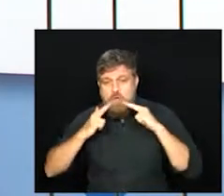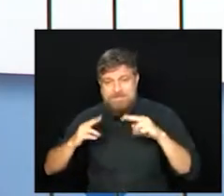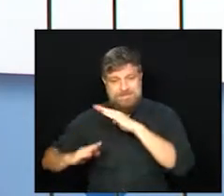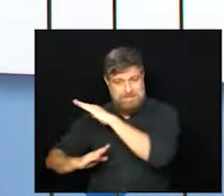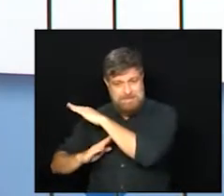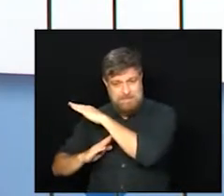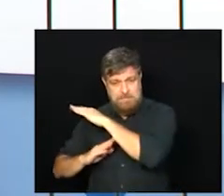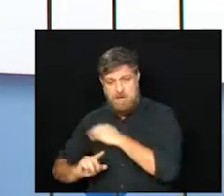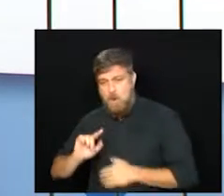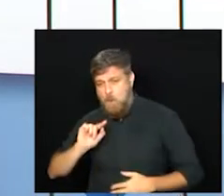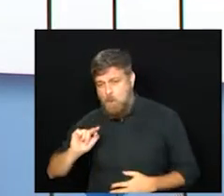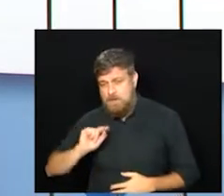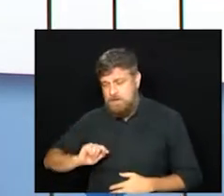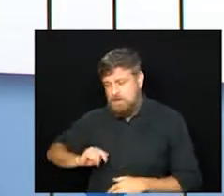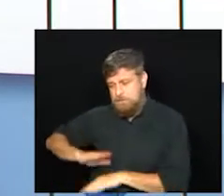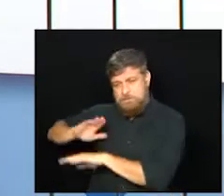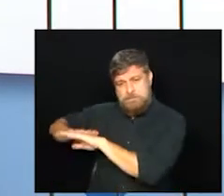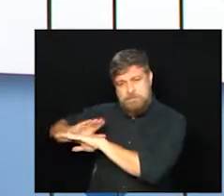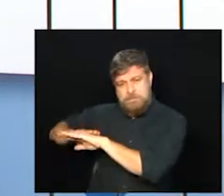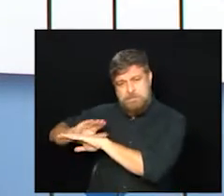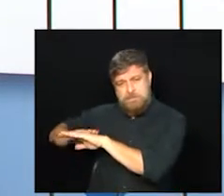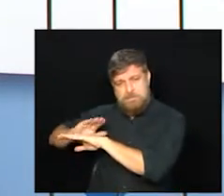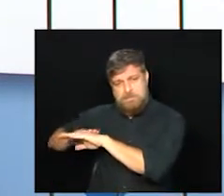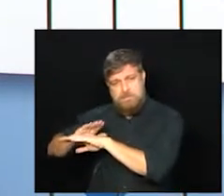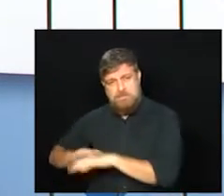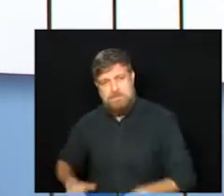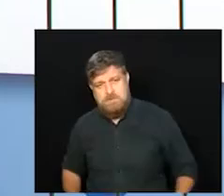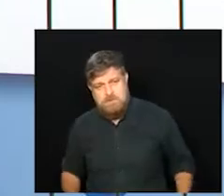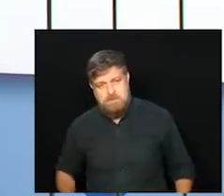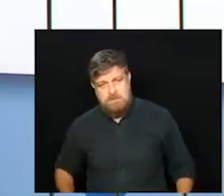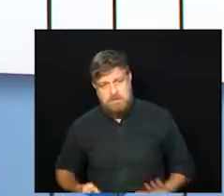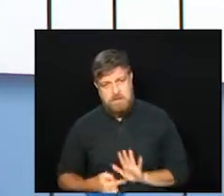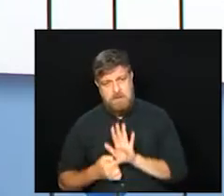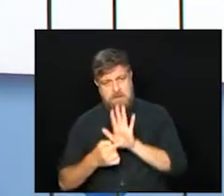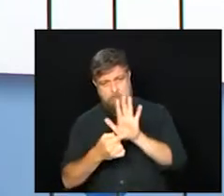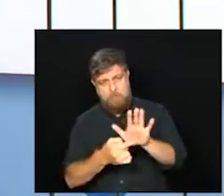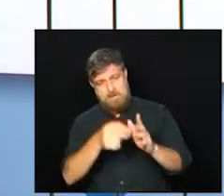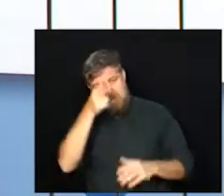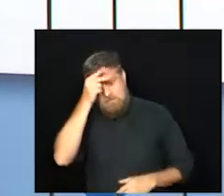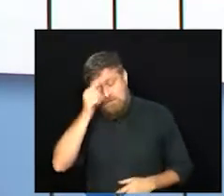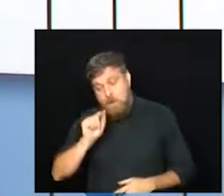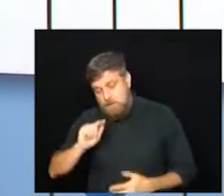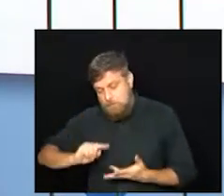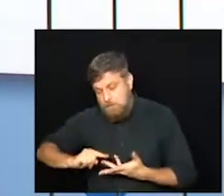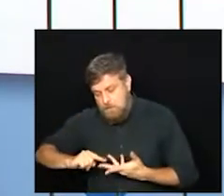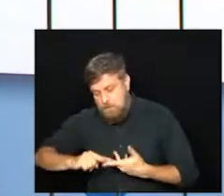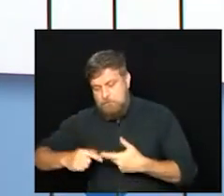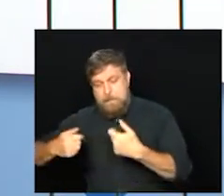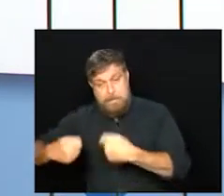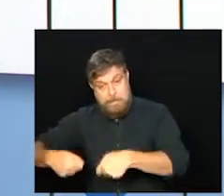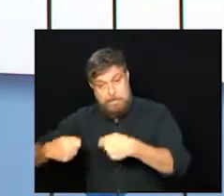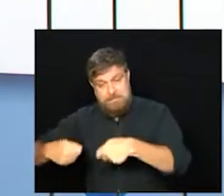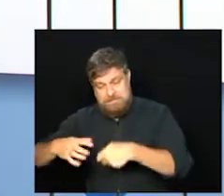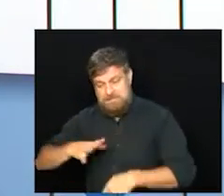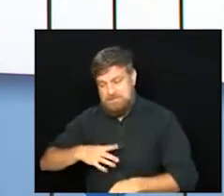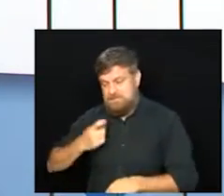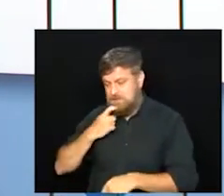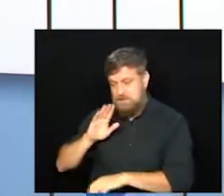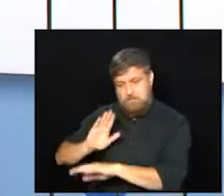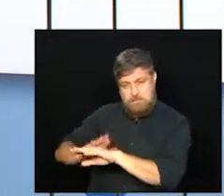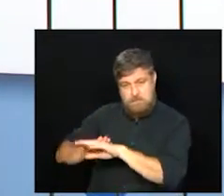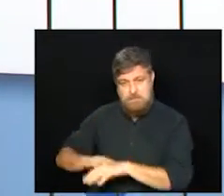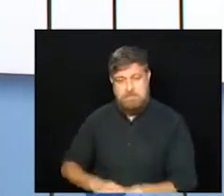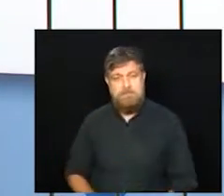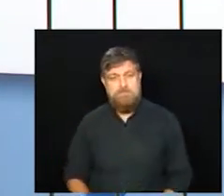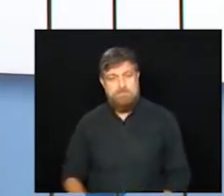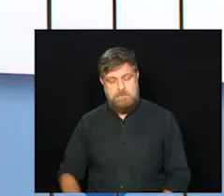que são aí feitas como uma sinalização ao Executivo do que precisa ser feito na cidade. E olha só, na